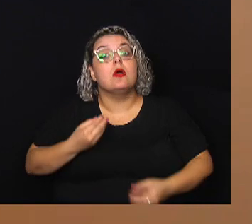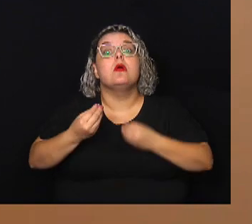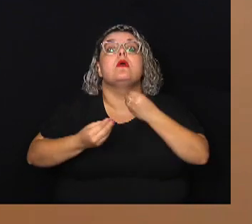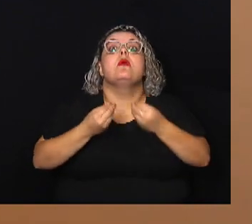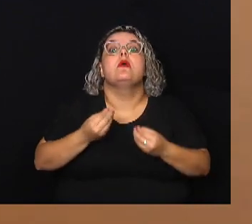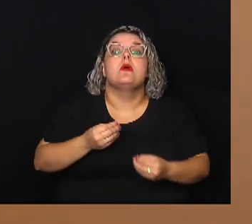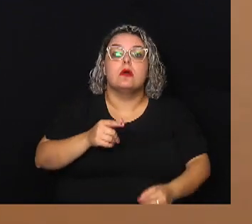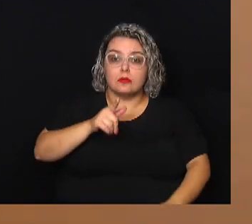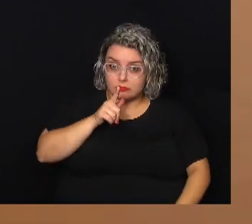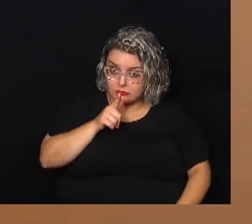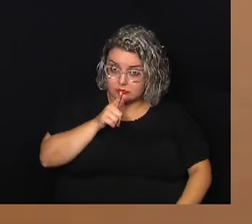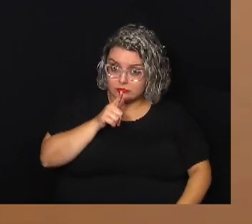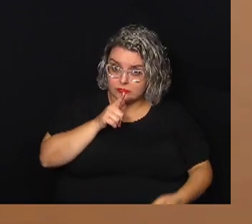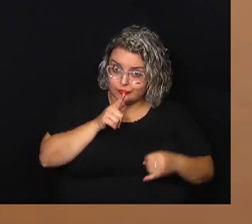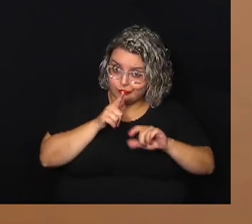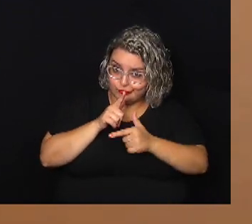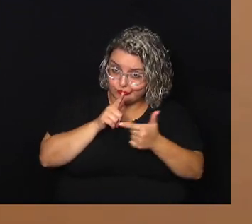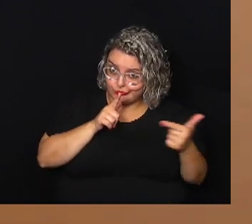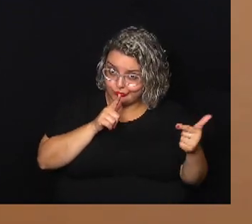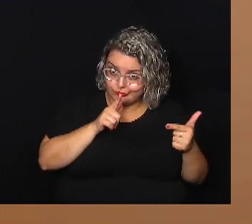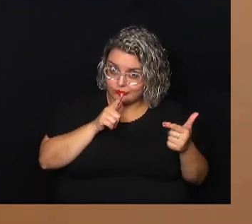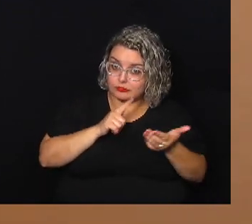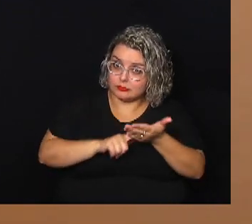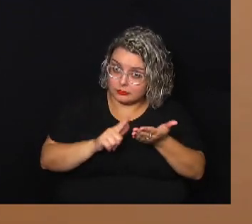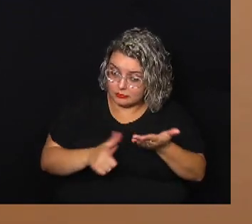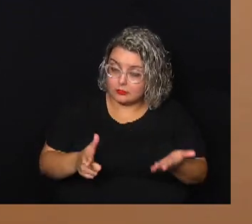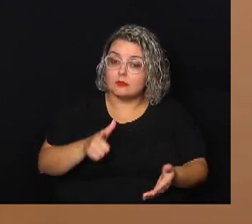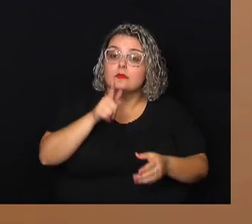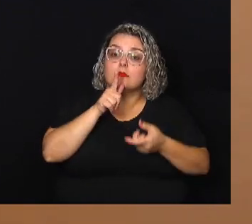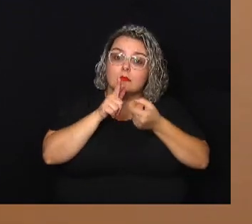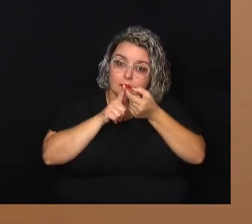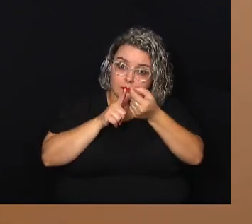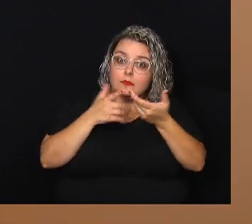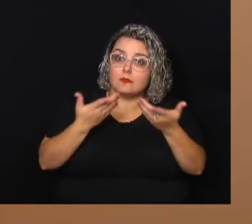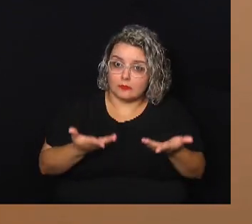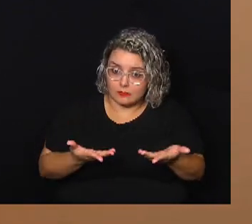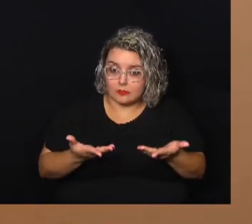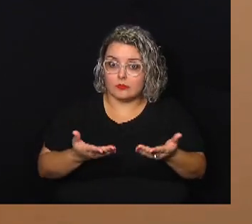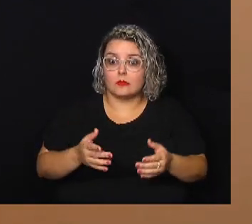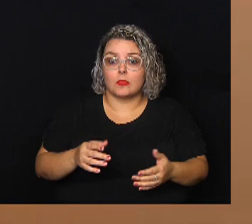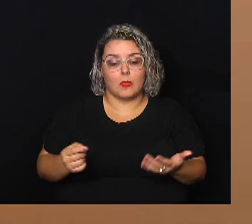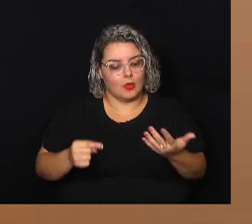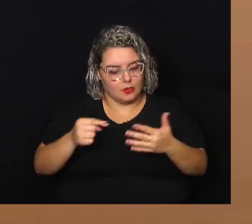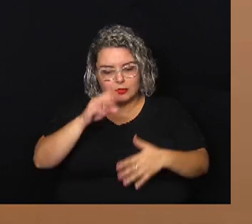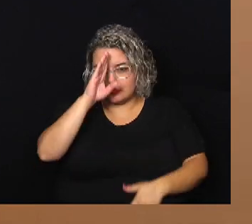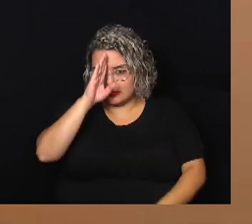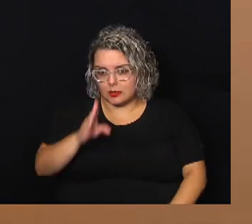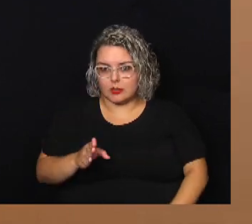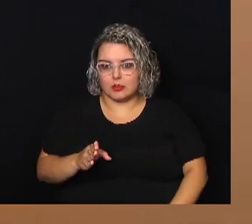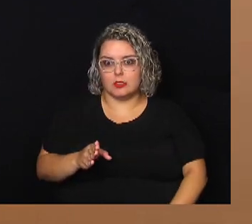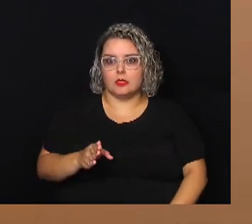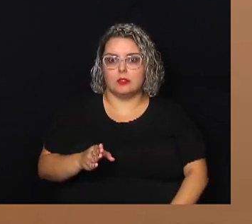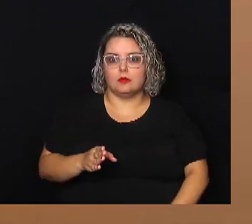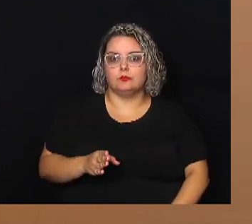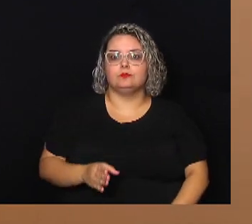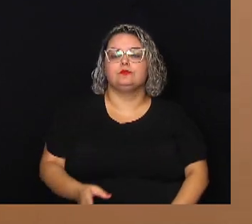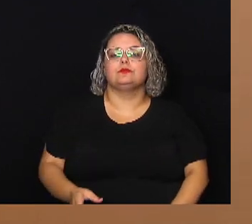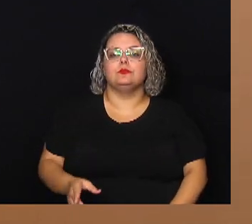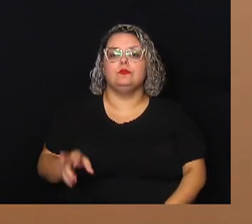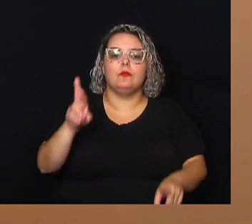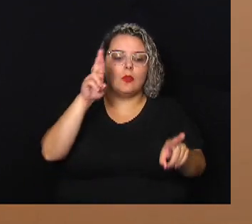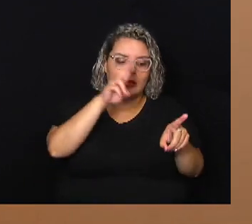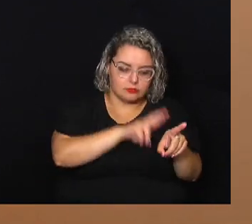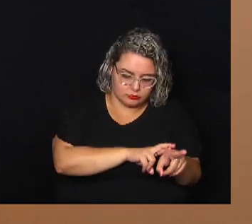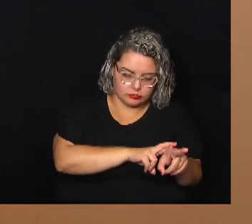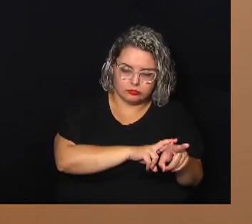se não está limpo? Então, sobre câncer de pênis era isso, os principais pontos. Câncer de testículo,